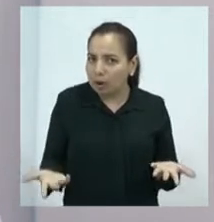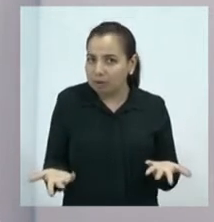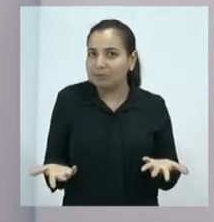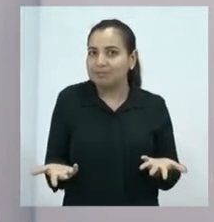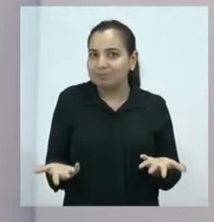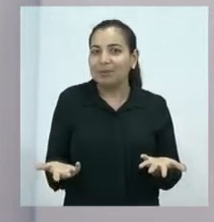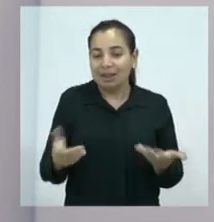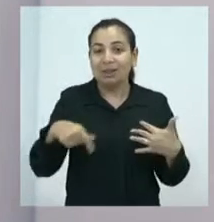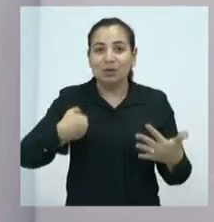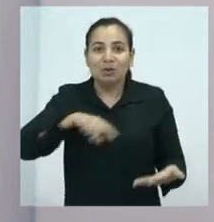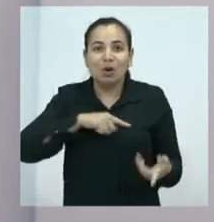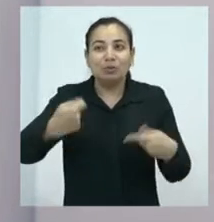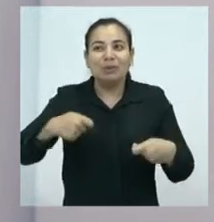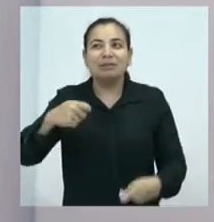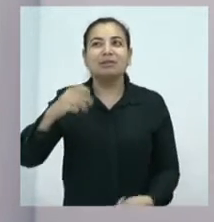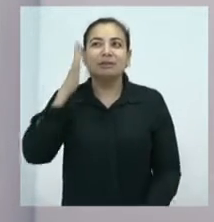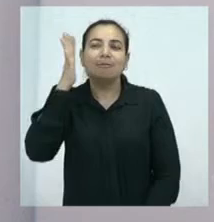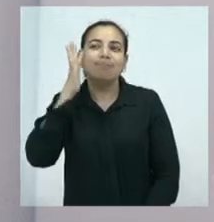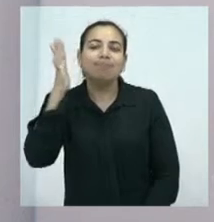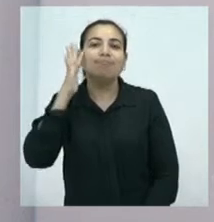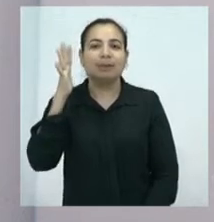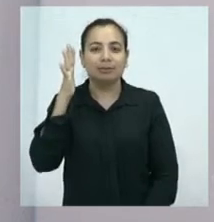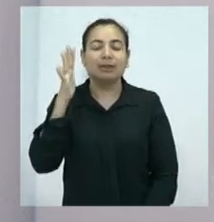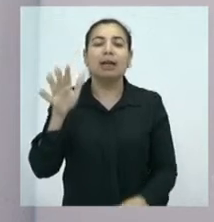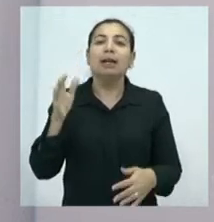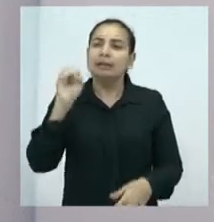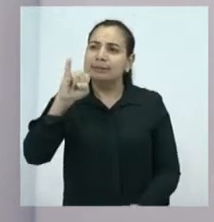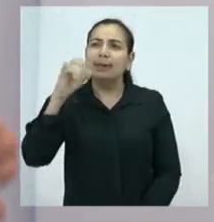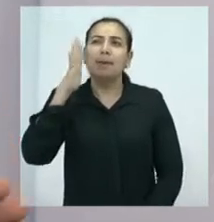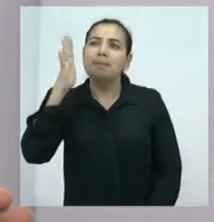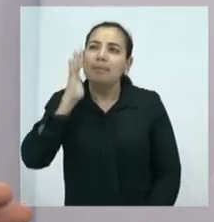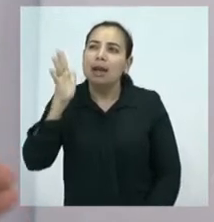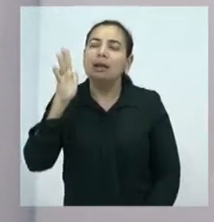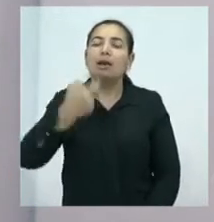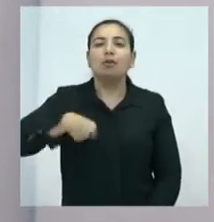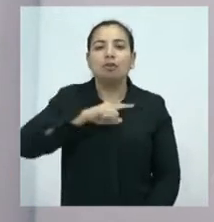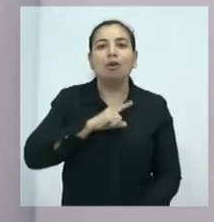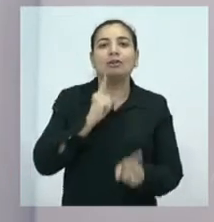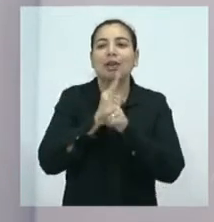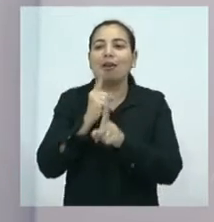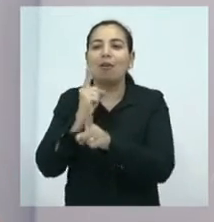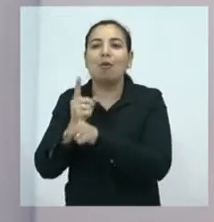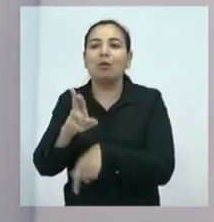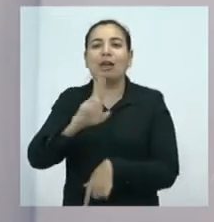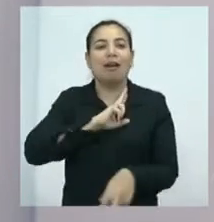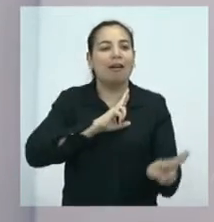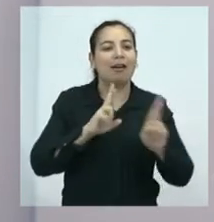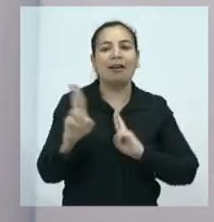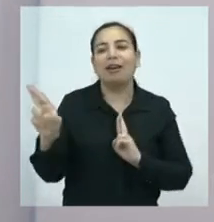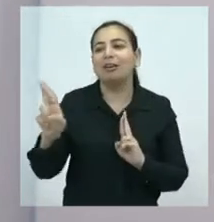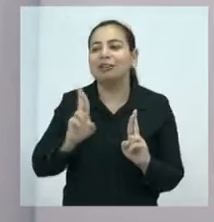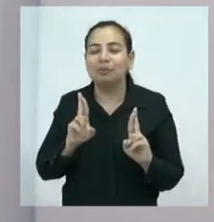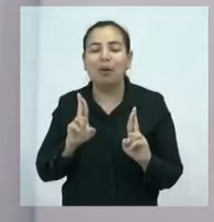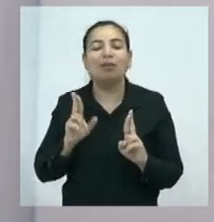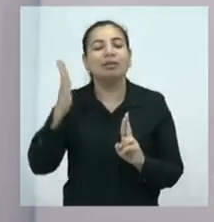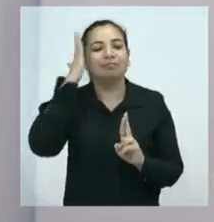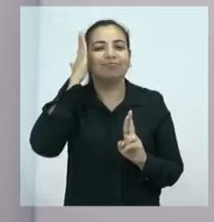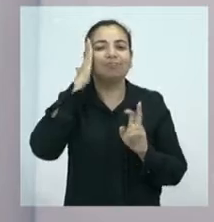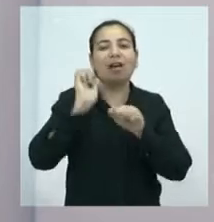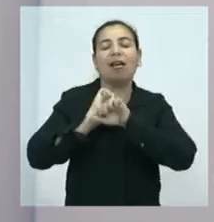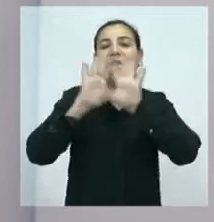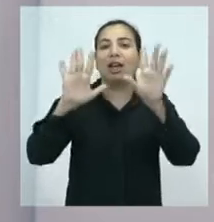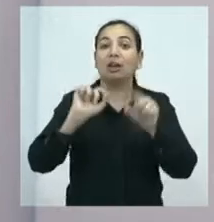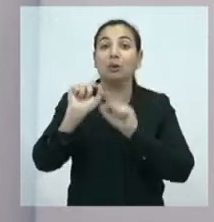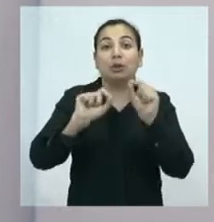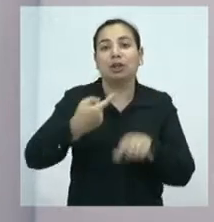vai encontrar algumas respostas, e uma delas, a gente pode evidenciar claramente qualquer dado que